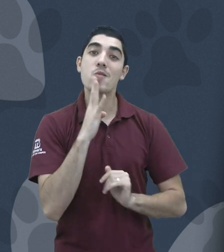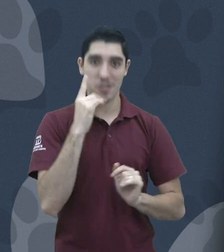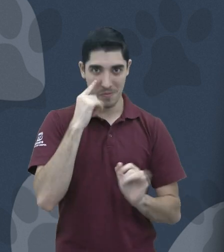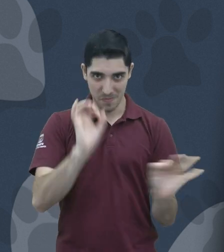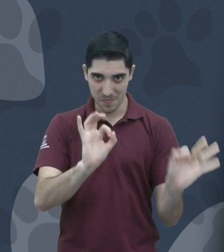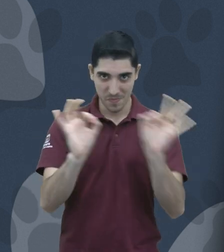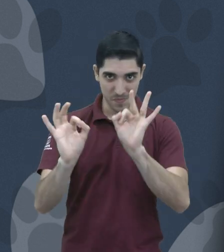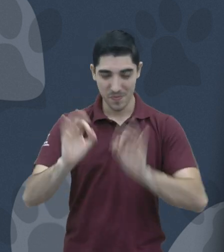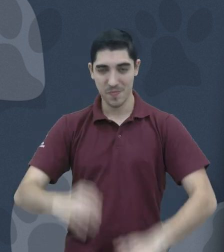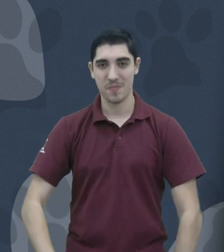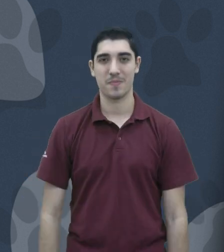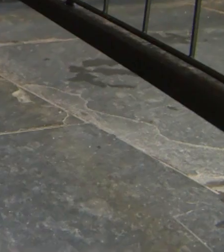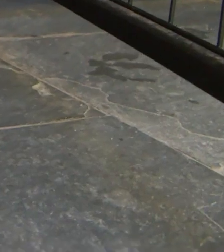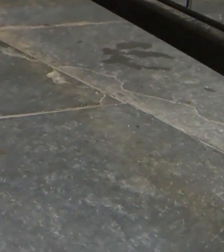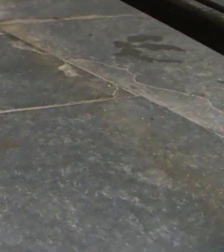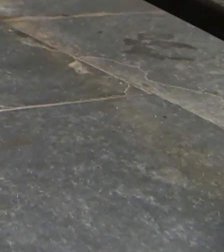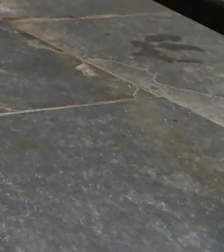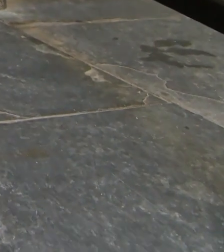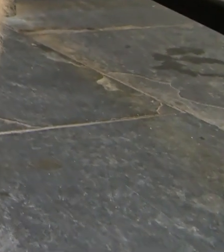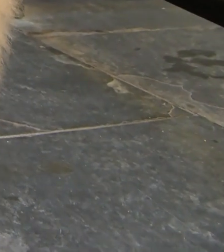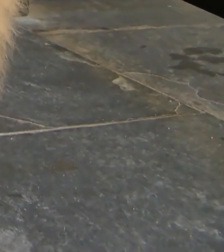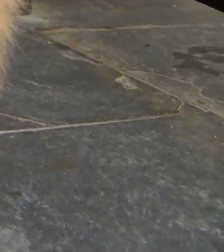tudo isso aí de perto. Olha só.